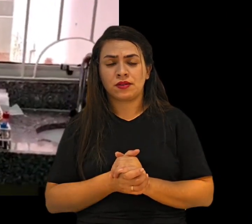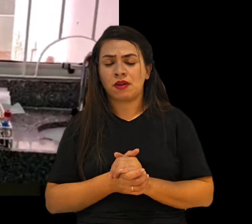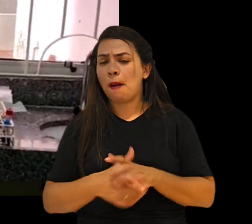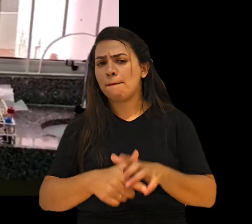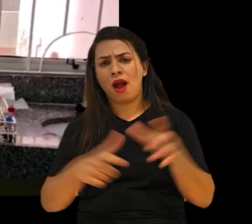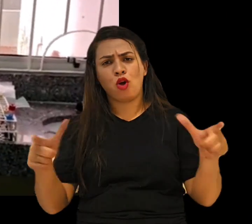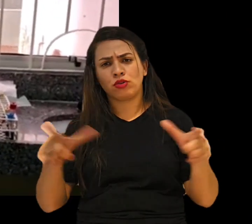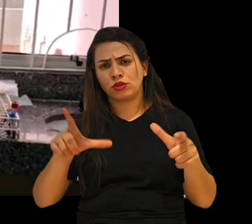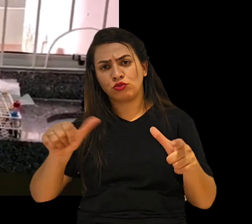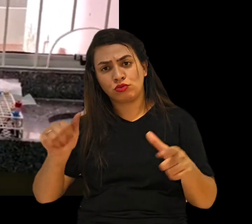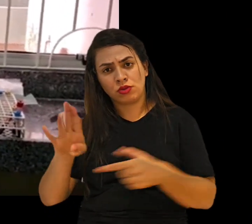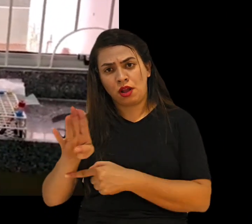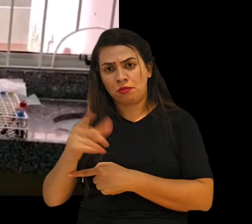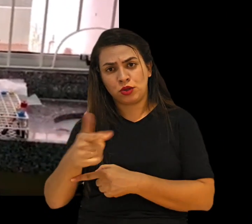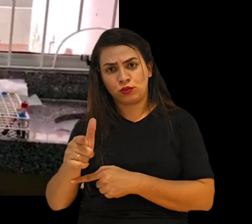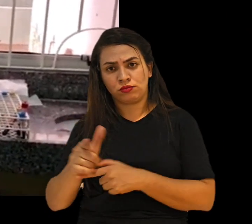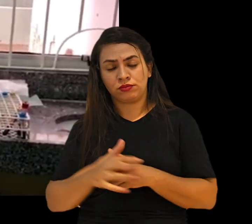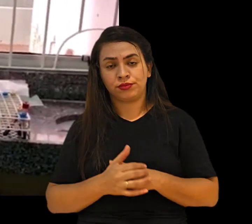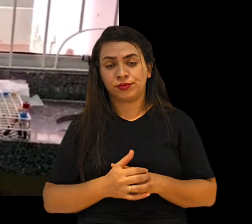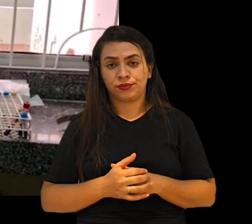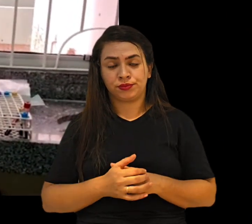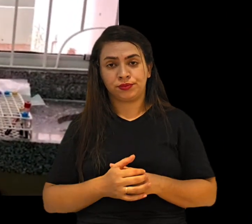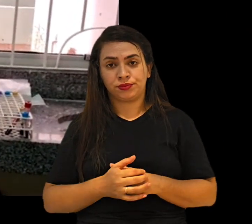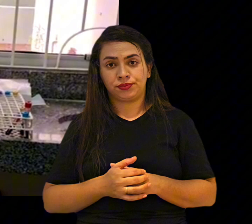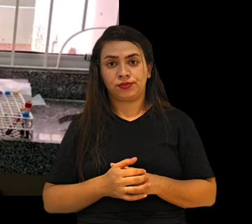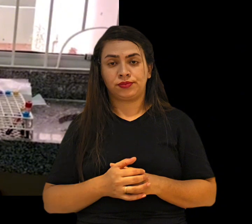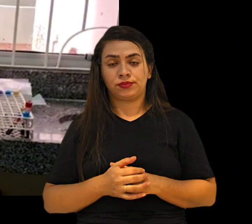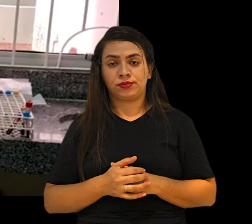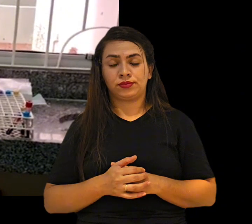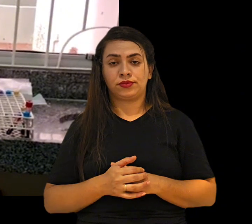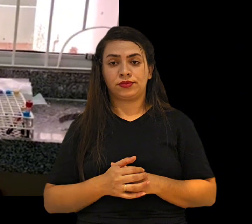dos laboratórios. Pesca,